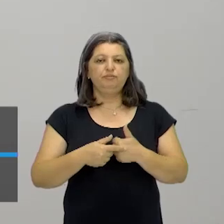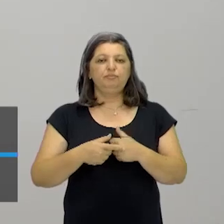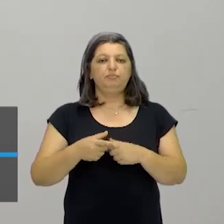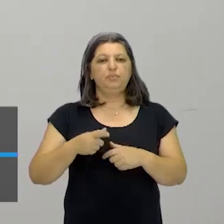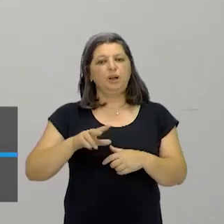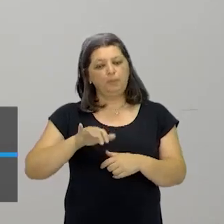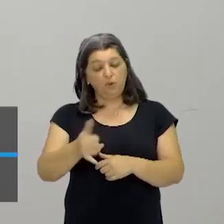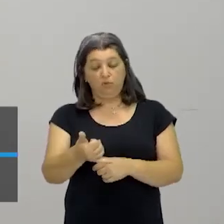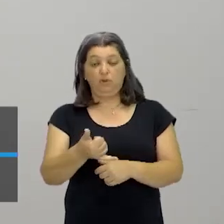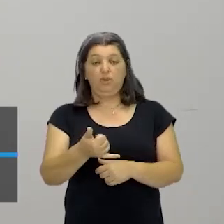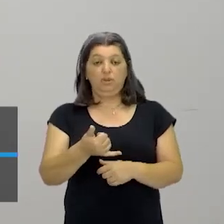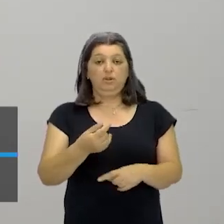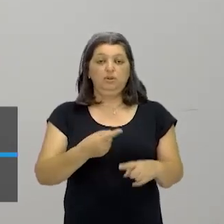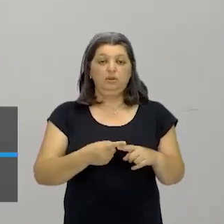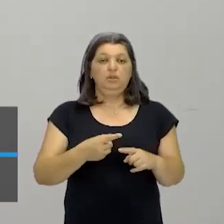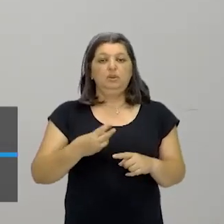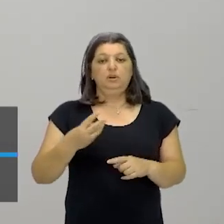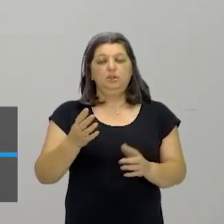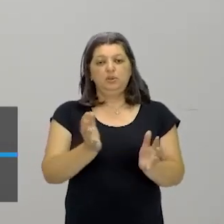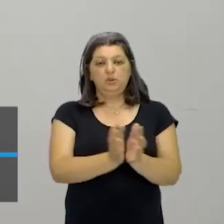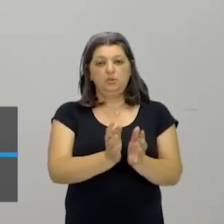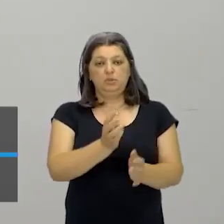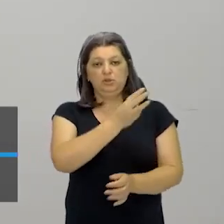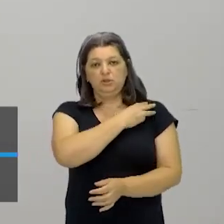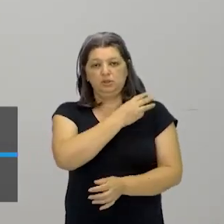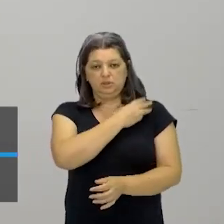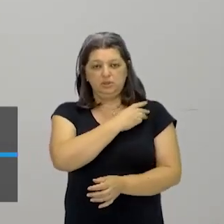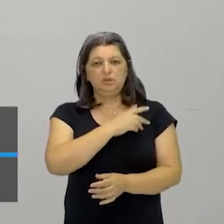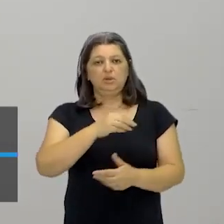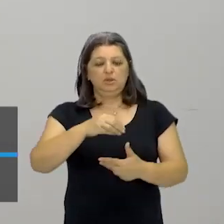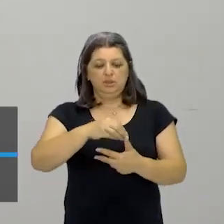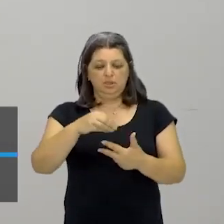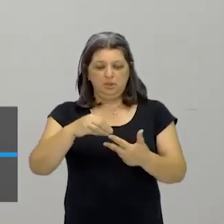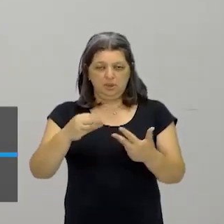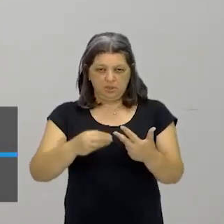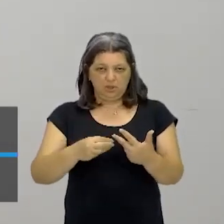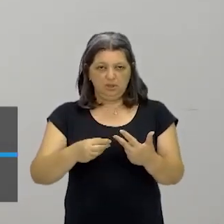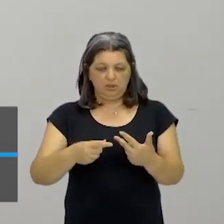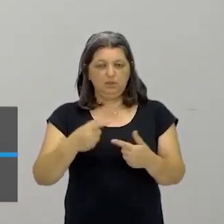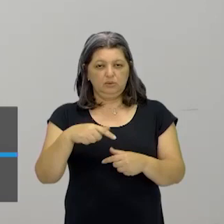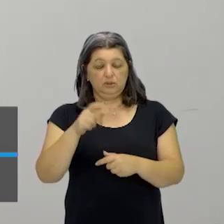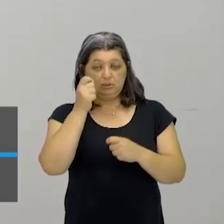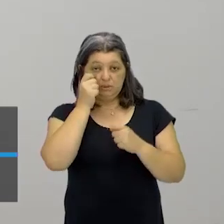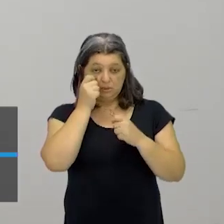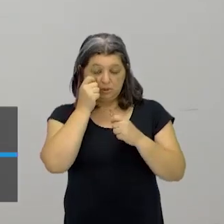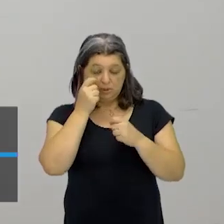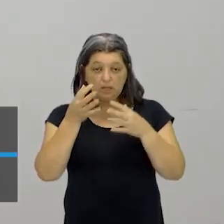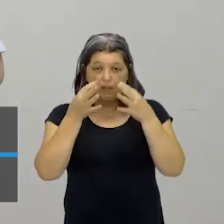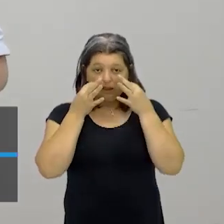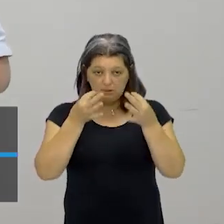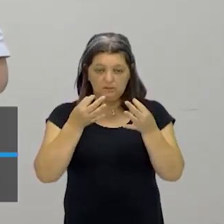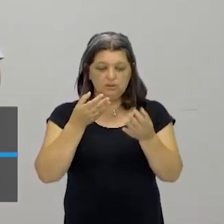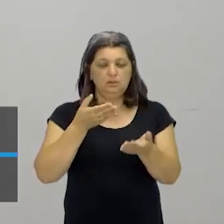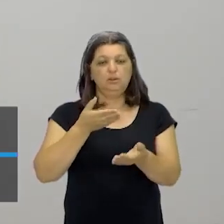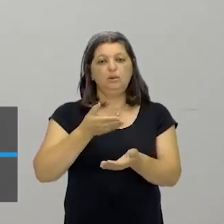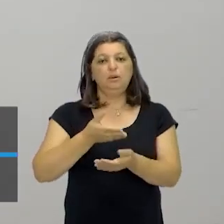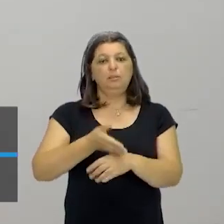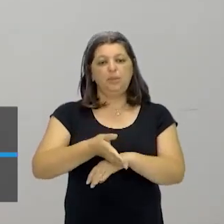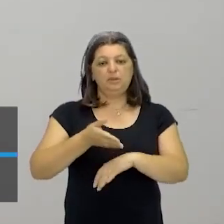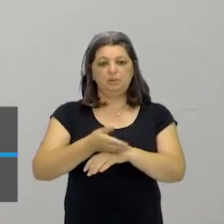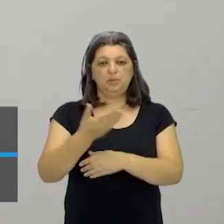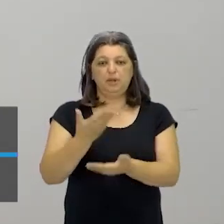que vocês puderem Em terceirão o Enem está chegando aí para quem se inscreveu e vai prestar É bom ficar antenado e participar dessas aulas